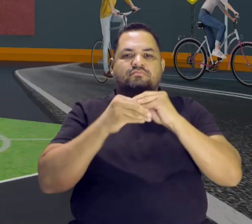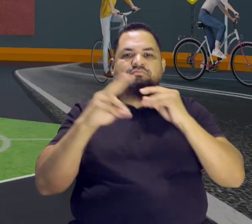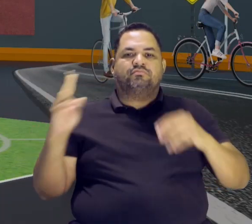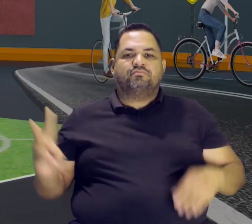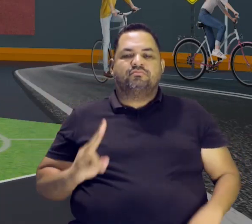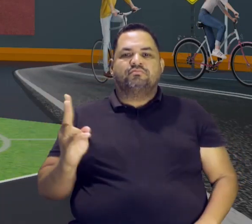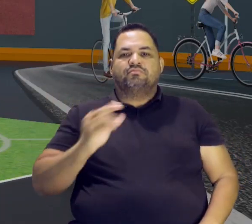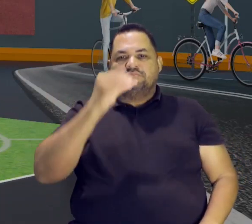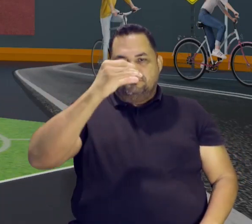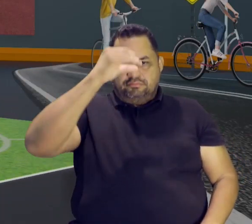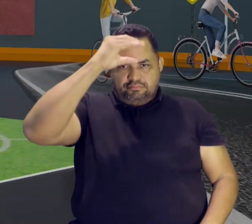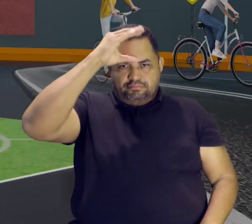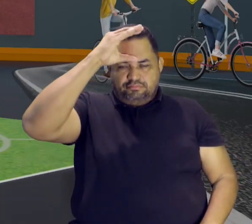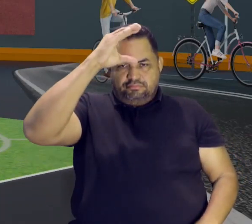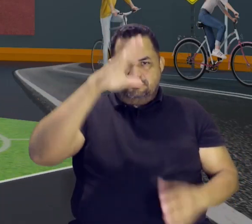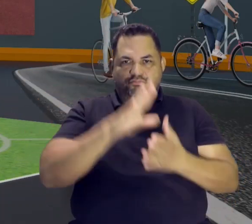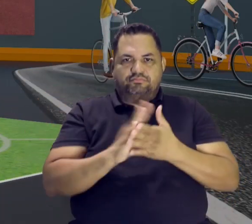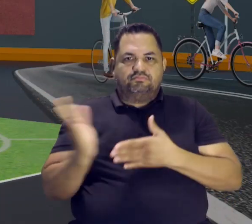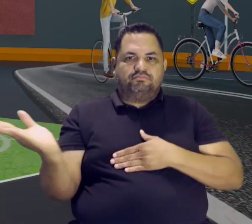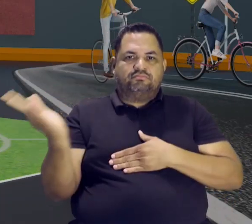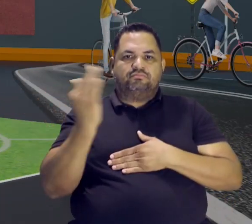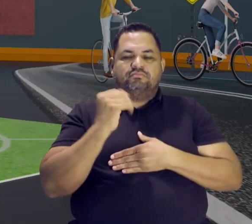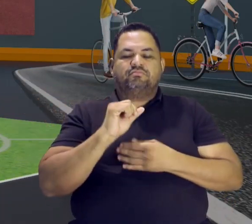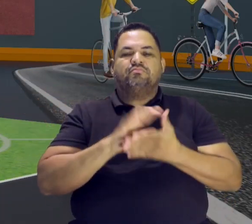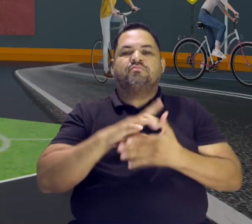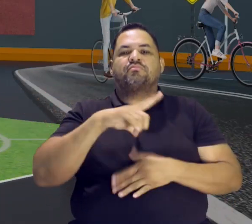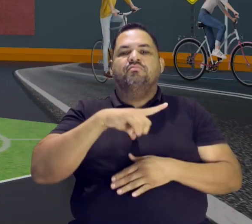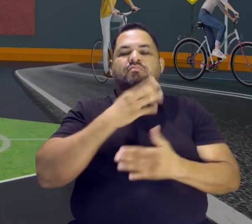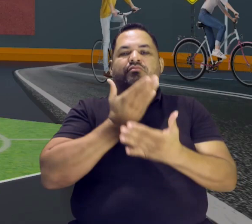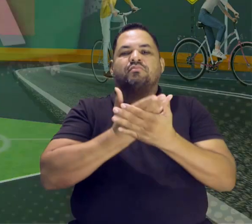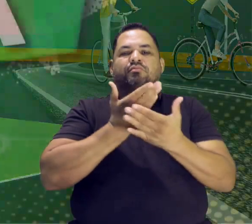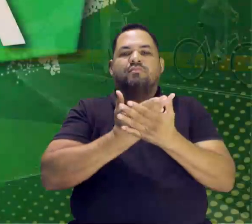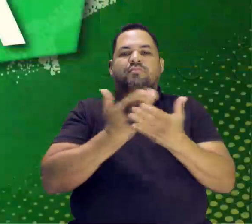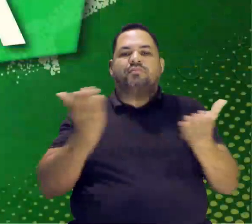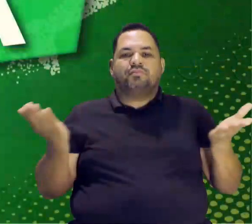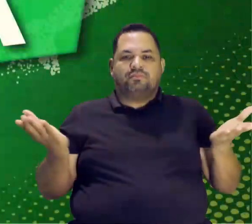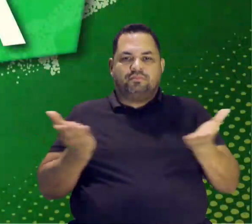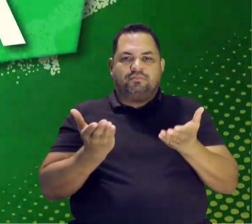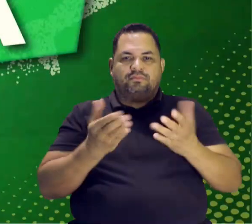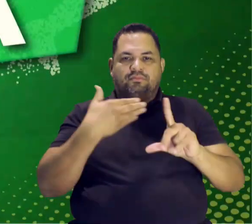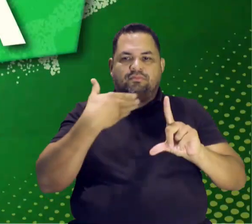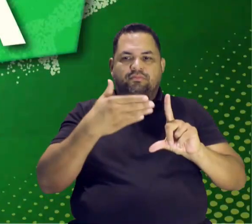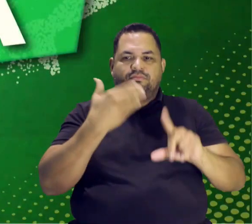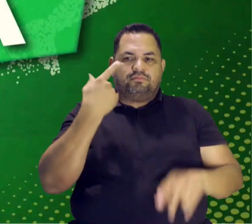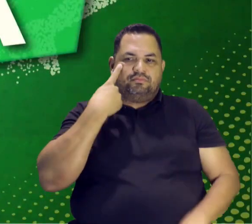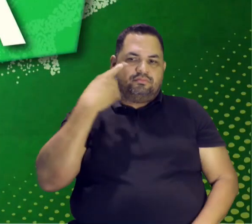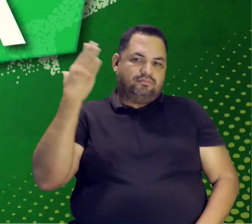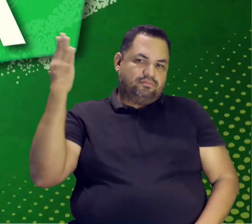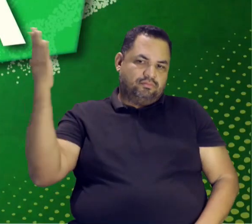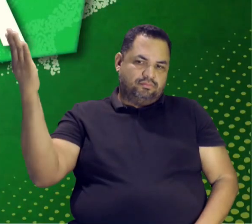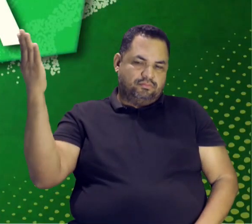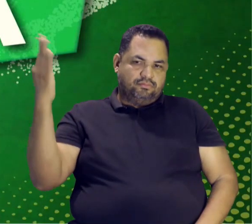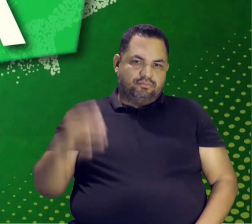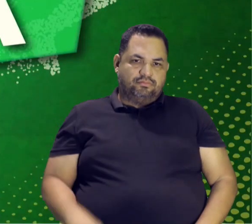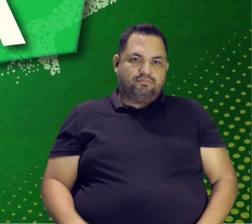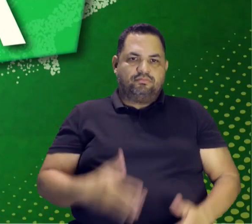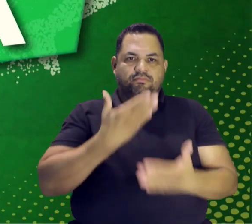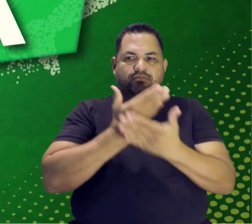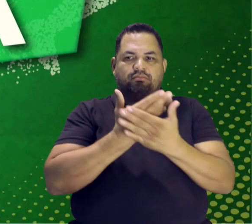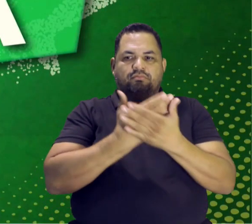conhecimento, não é mesmo? E aí, bora ver o que a gente tem para a aula de hoje? Dá uma olhada aí no slide. Então, nós estamos agora na aula de